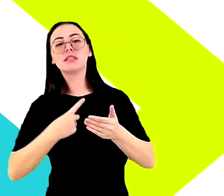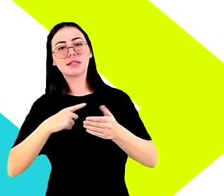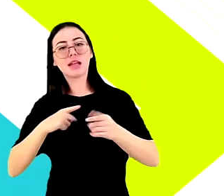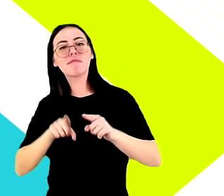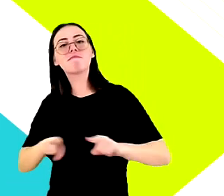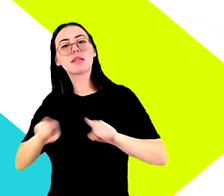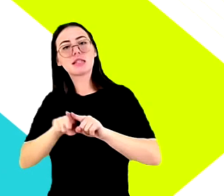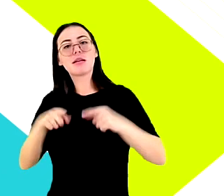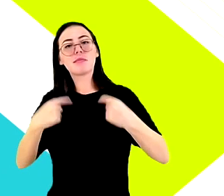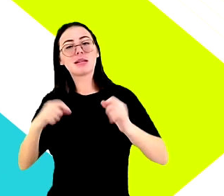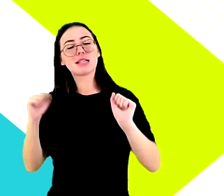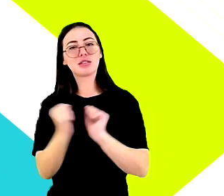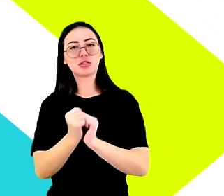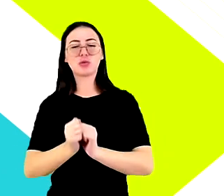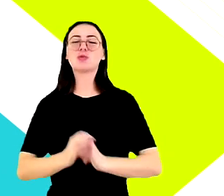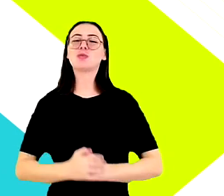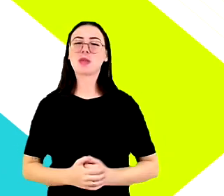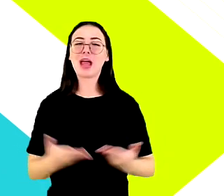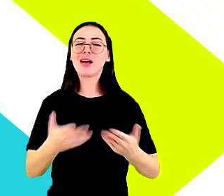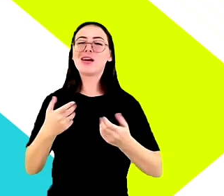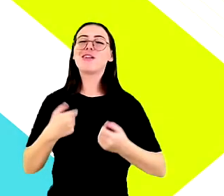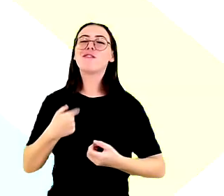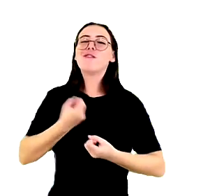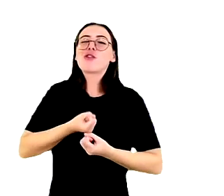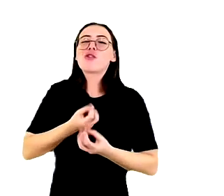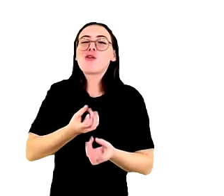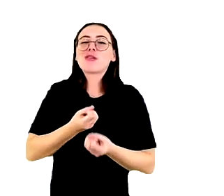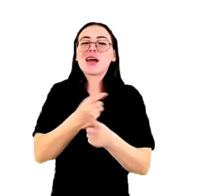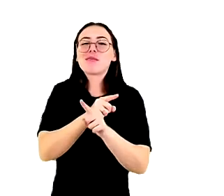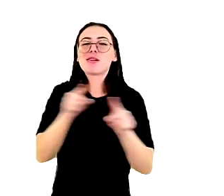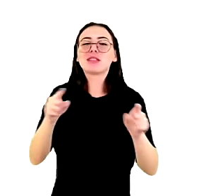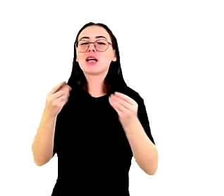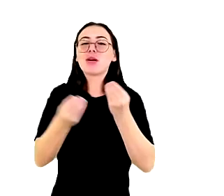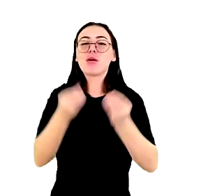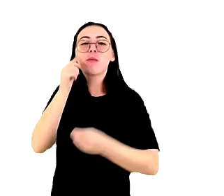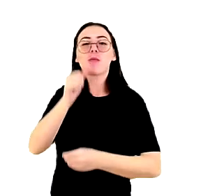pela tecnologia e pela educação. Vamos lá?